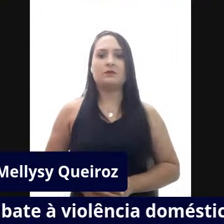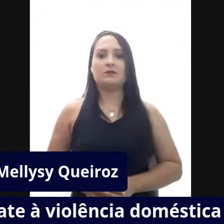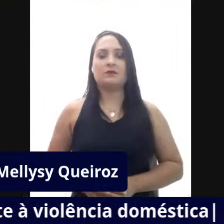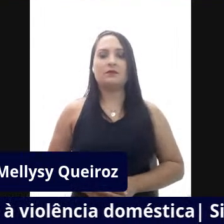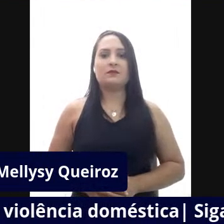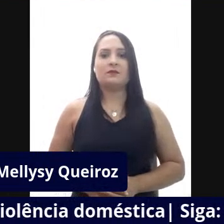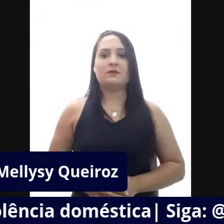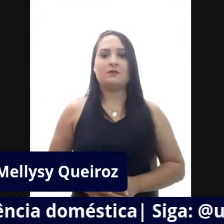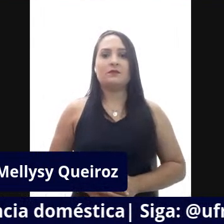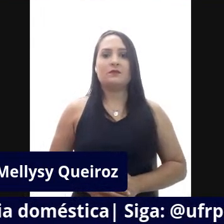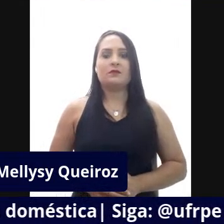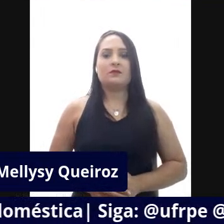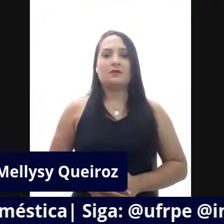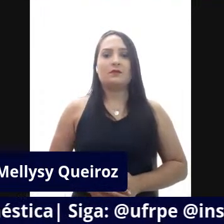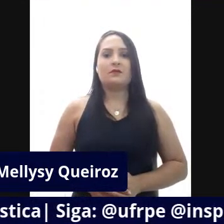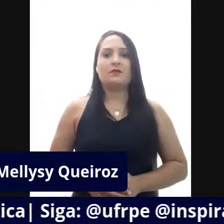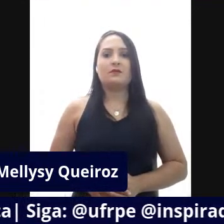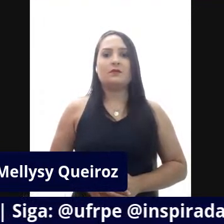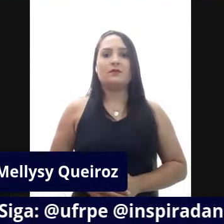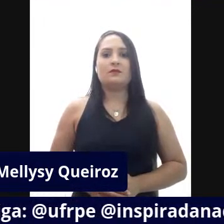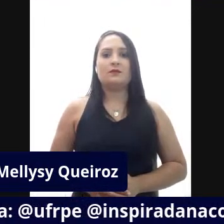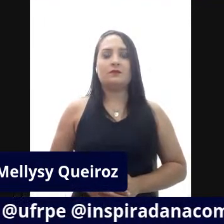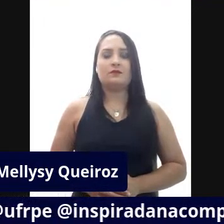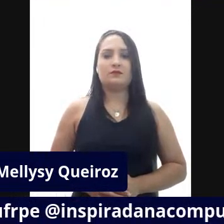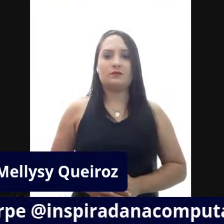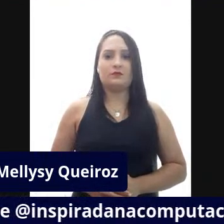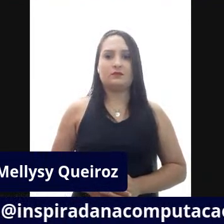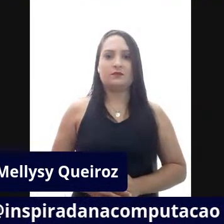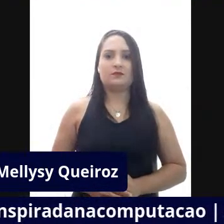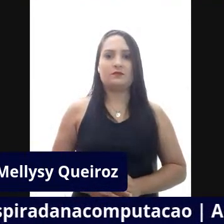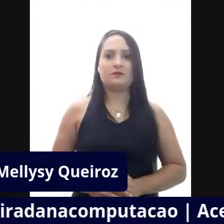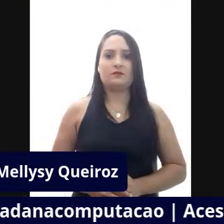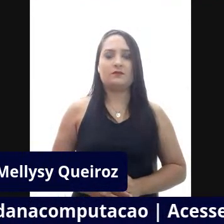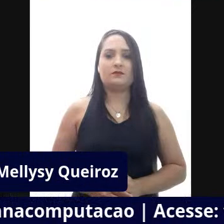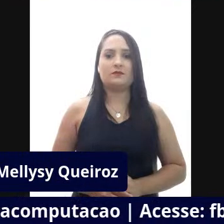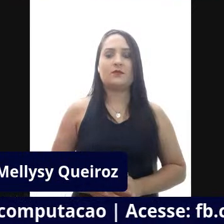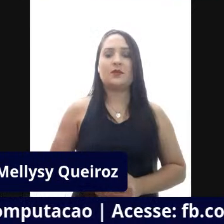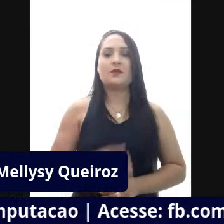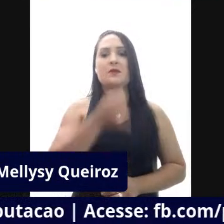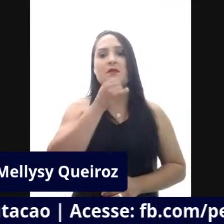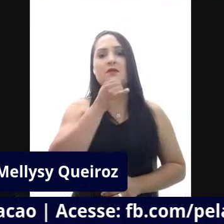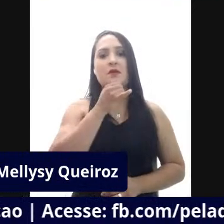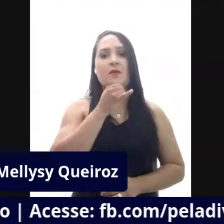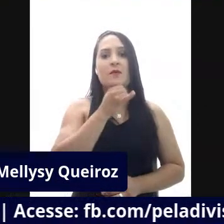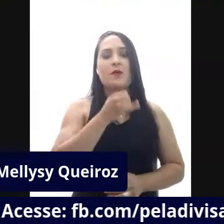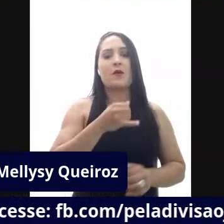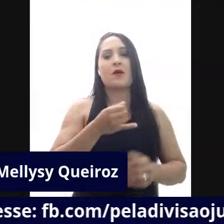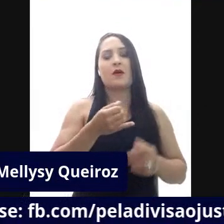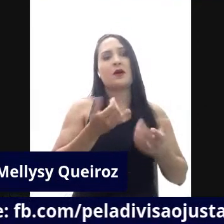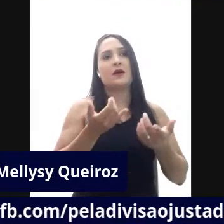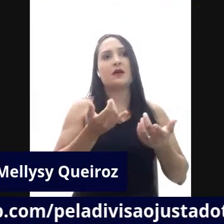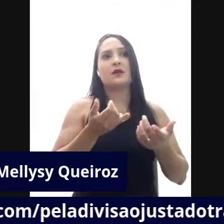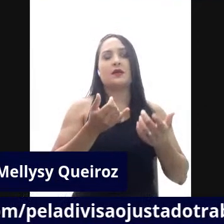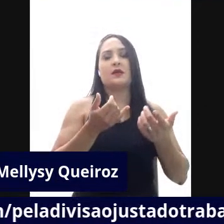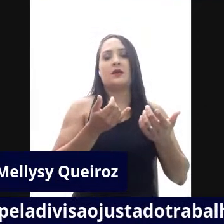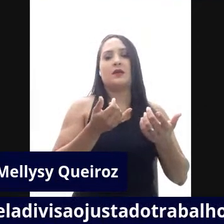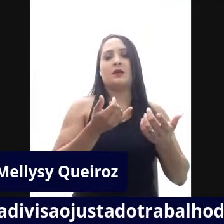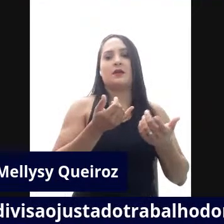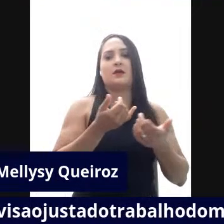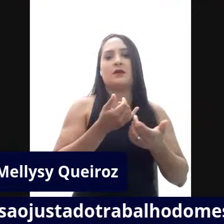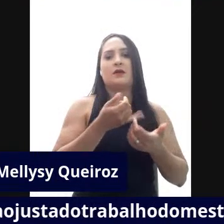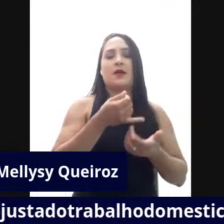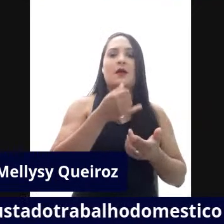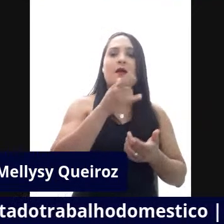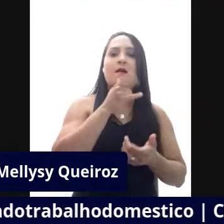de placa, primeira água para beber, e aí as mulheres,